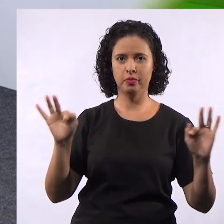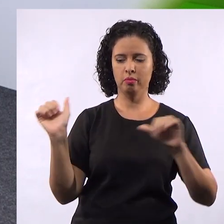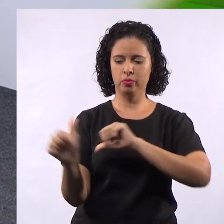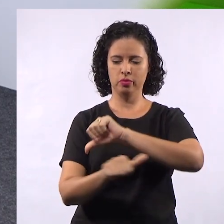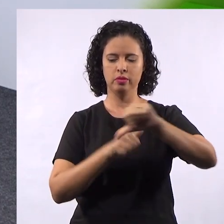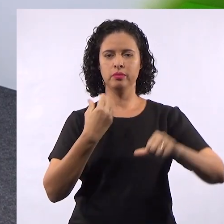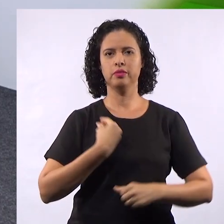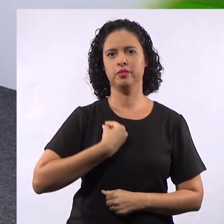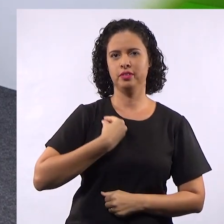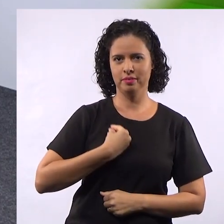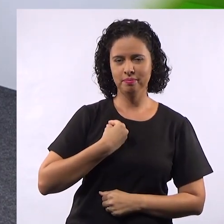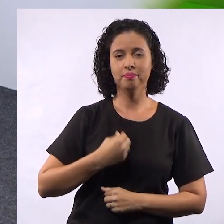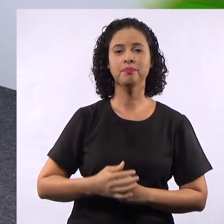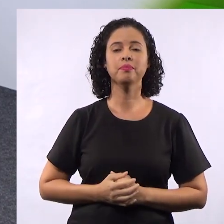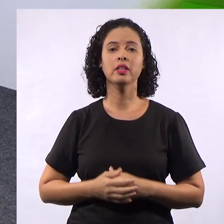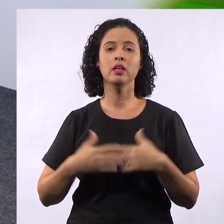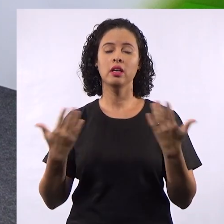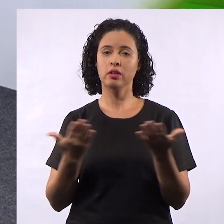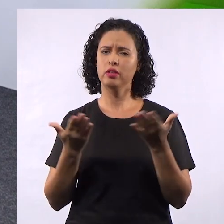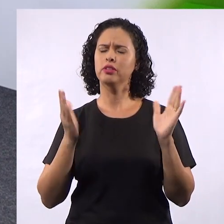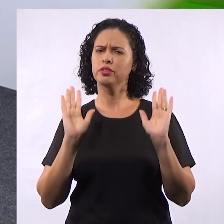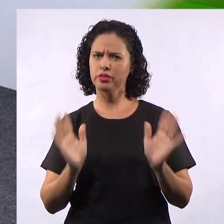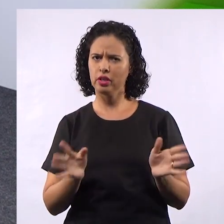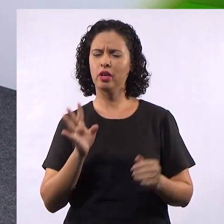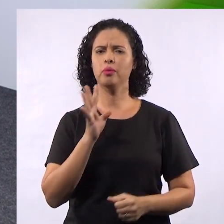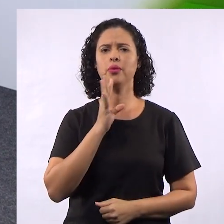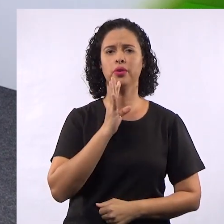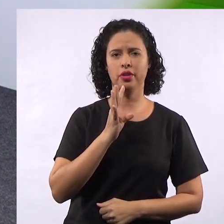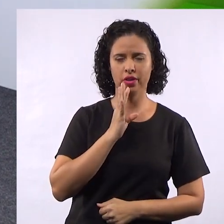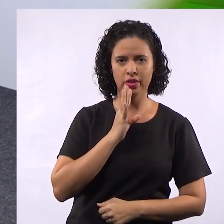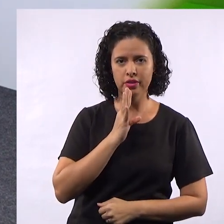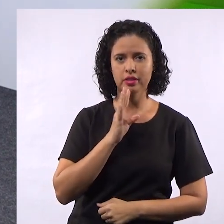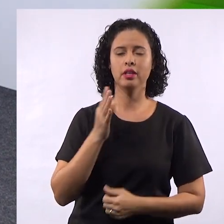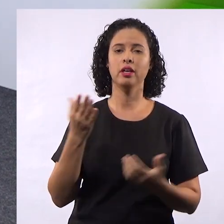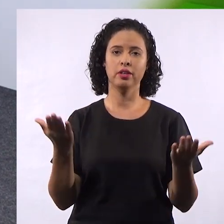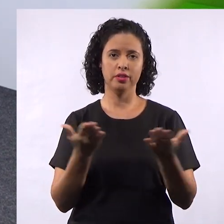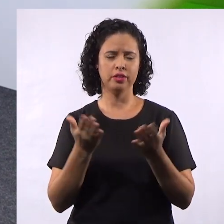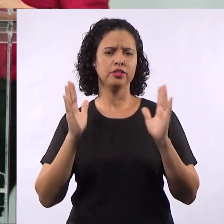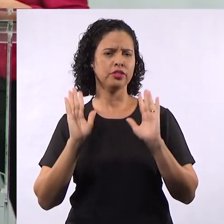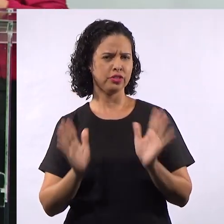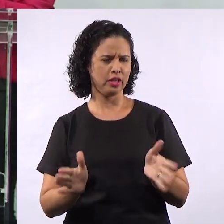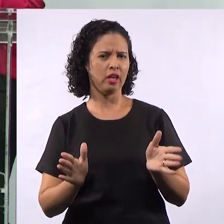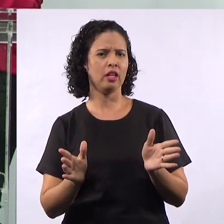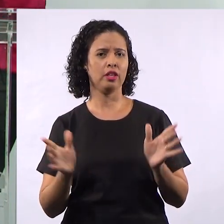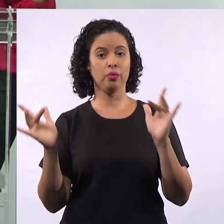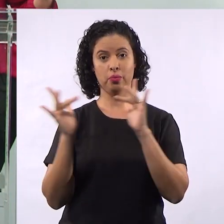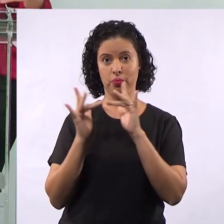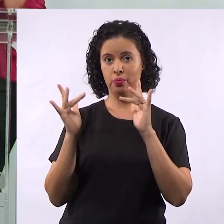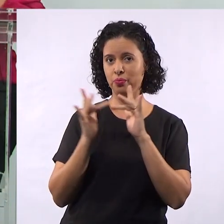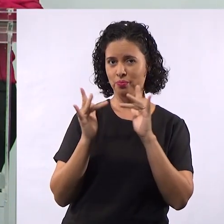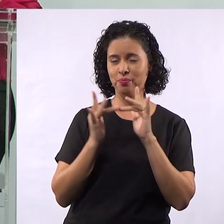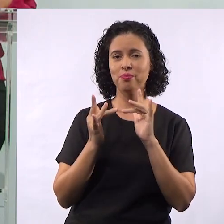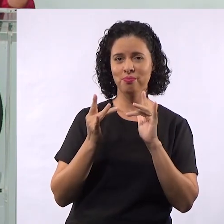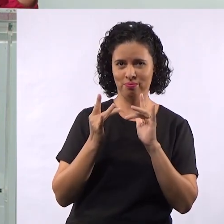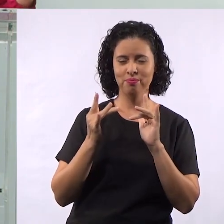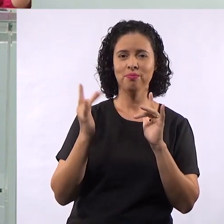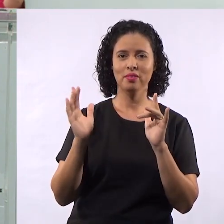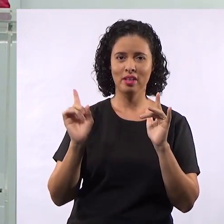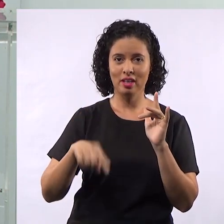escrito Mudando Realidades. Agora que você já sabe como eu sou, já me conhece, já tivemos aquele nosso contato na apresentação